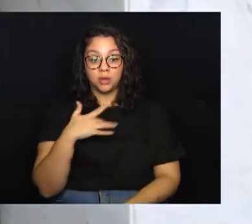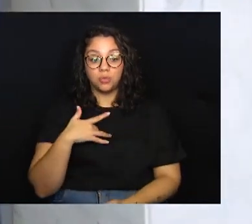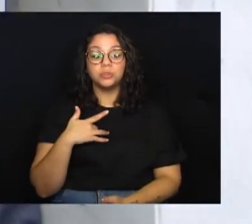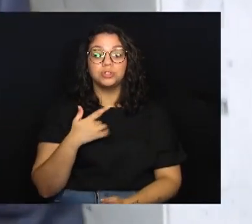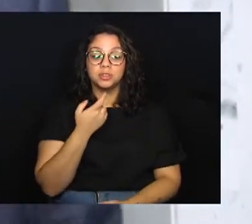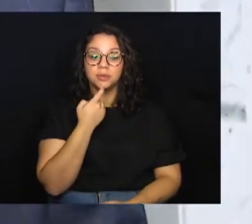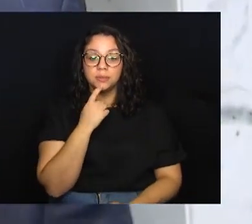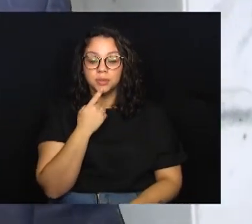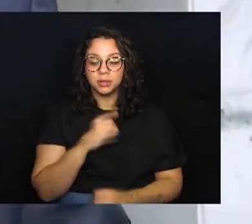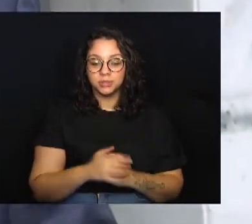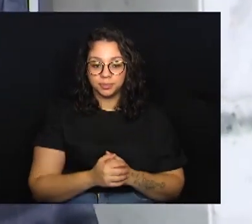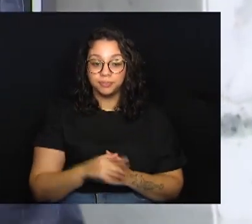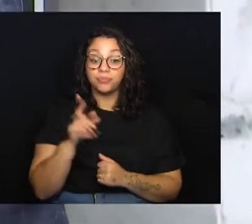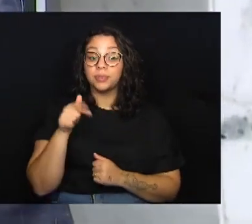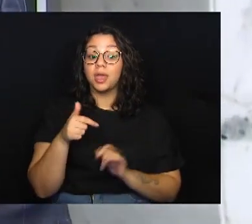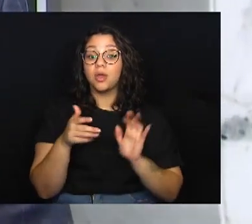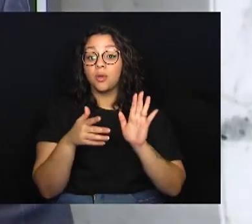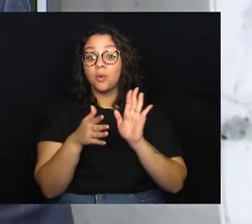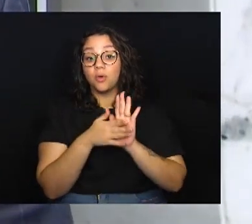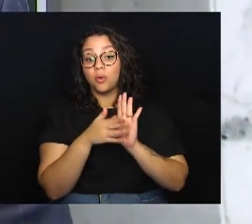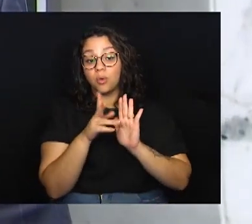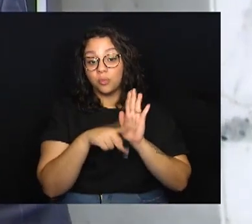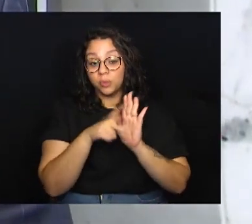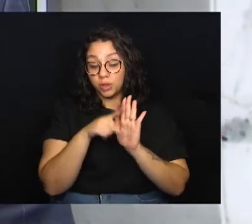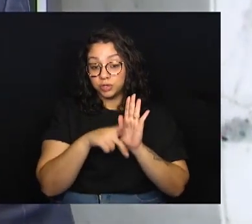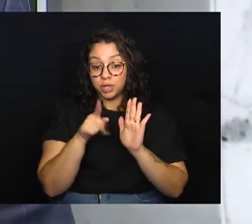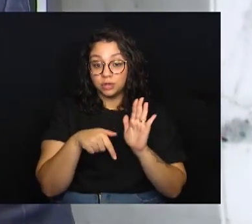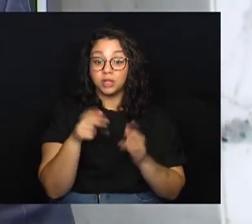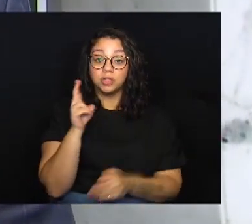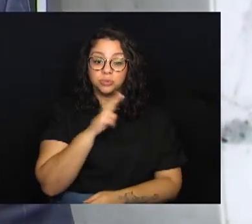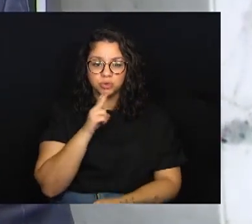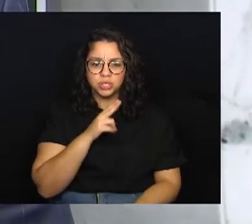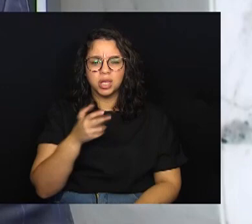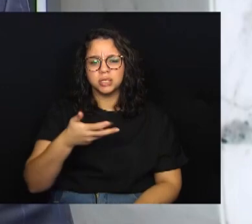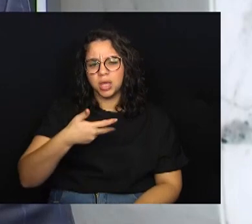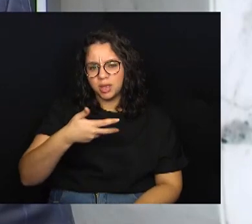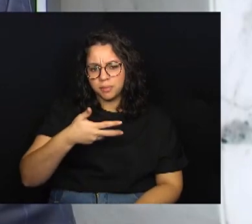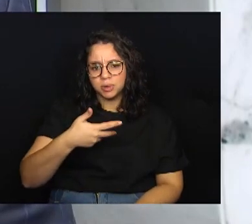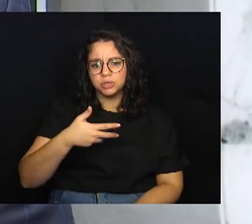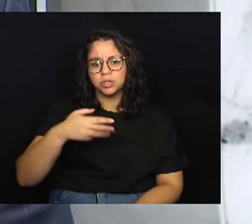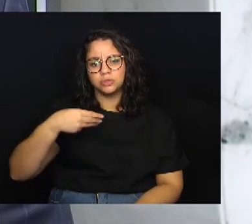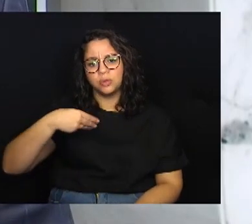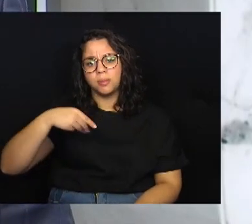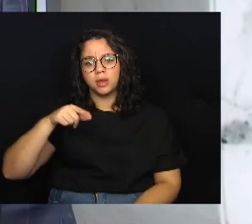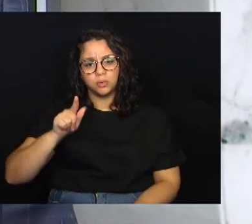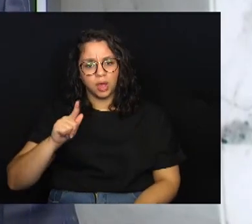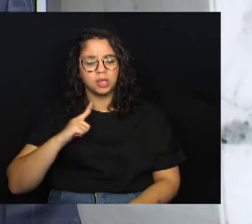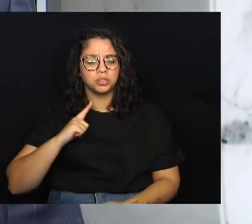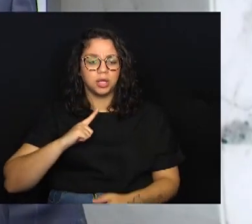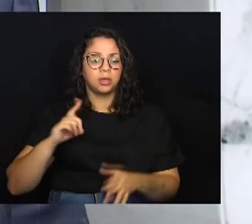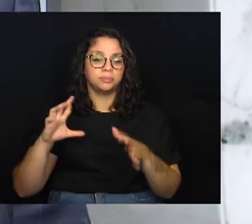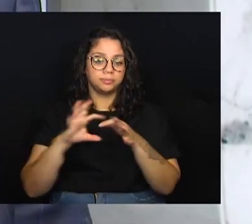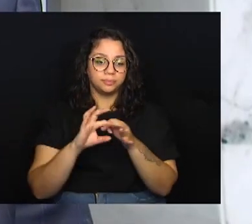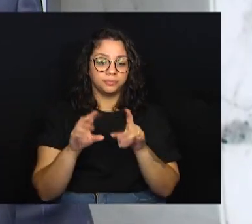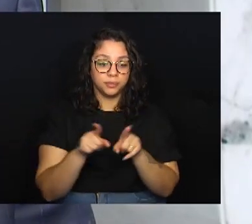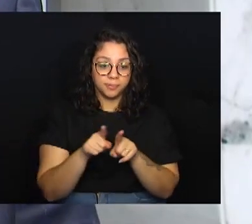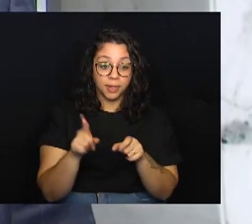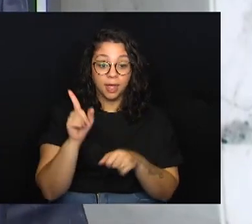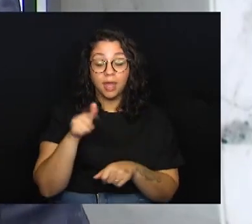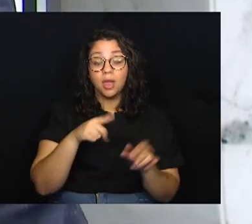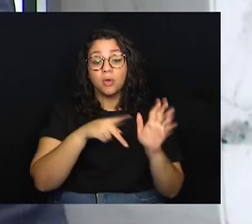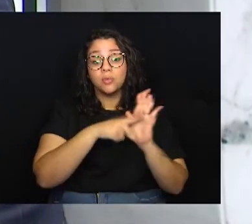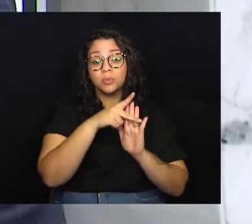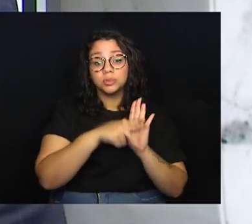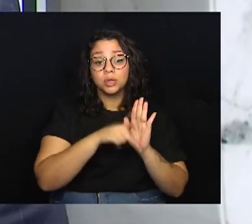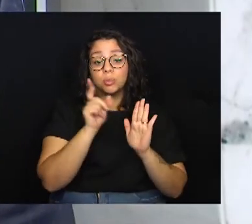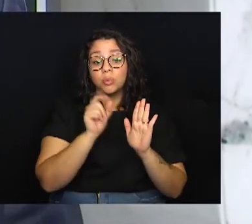de Saúde que, obviamente, a parte de urgência e emergência que compõe a rede Mário Gatti está toda envolvida. Então é um programa que nós,